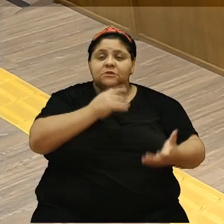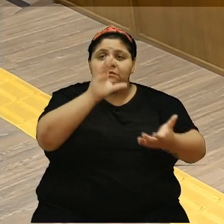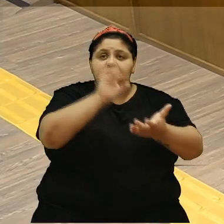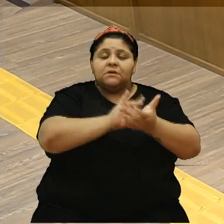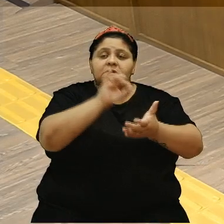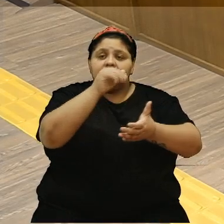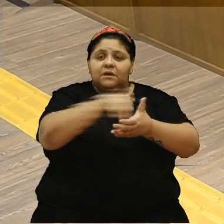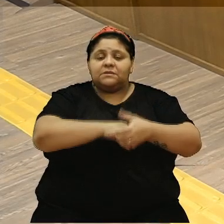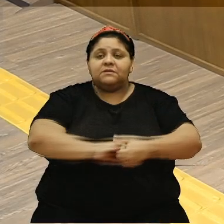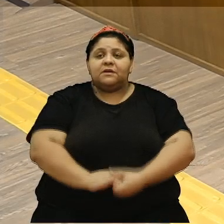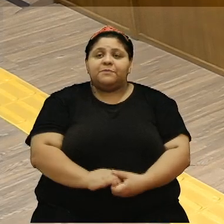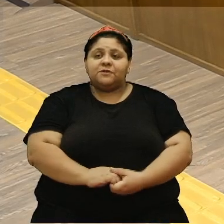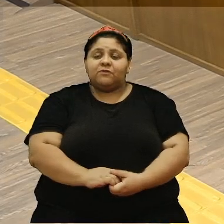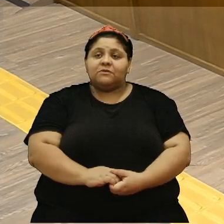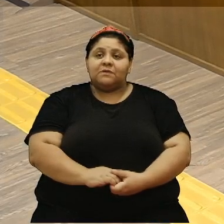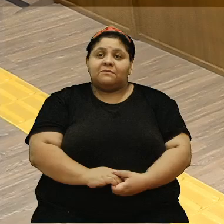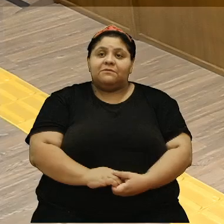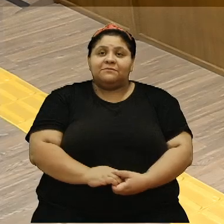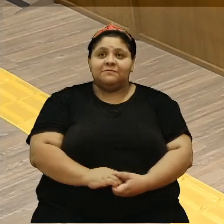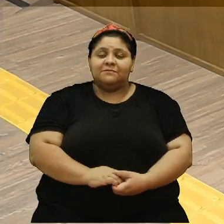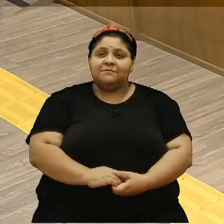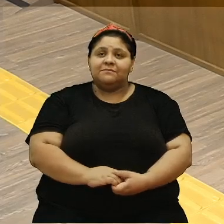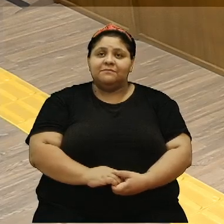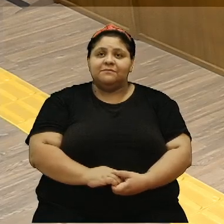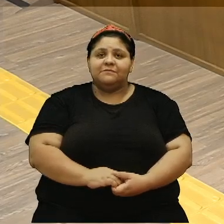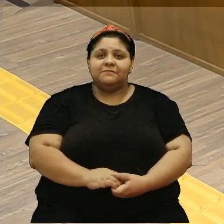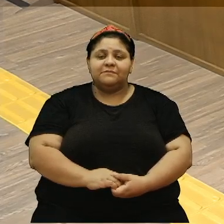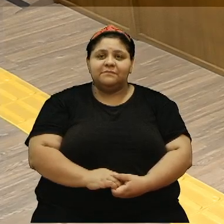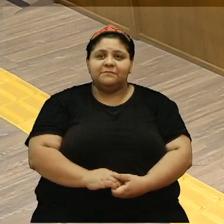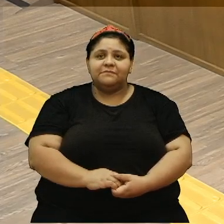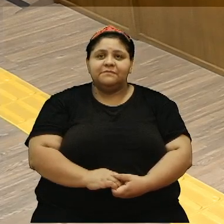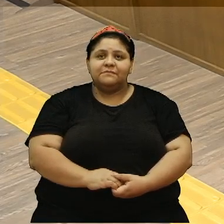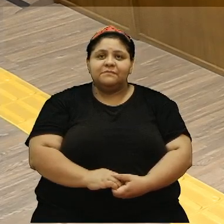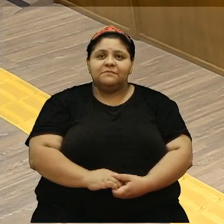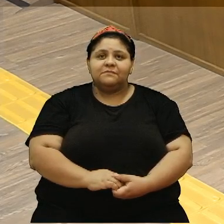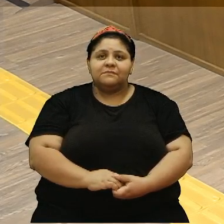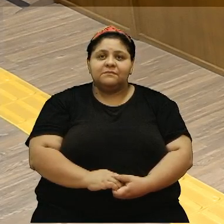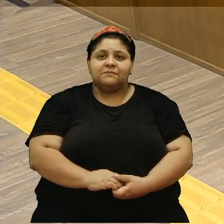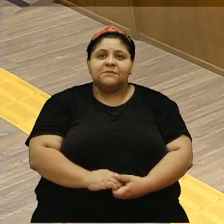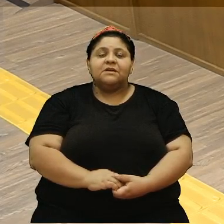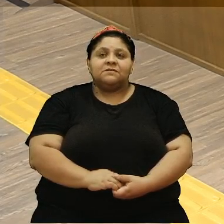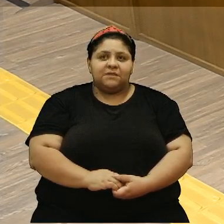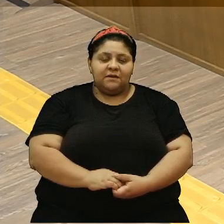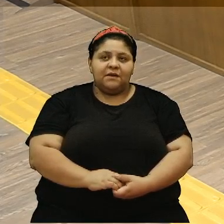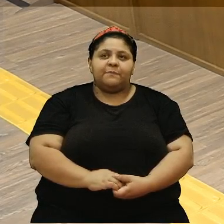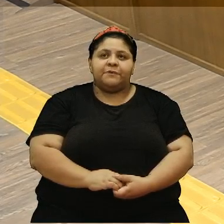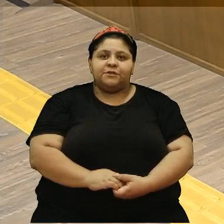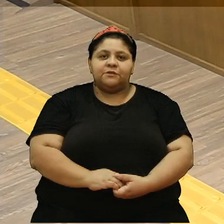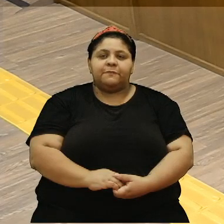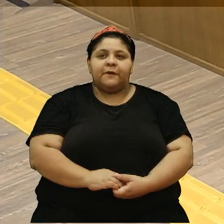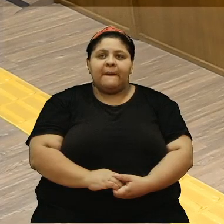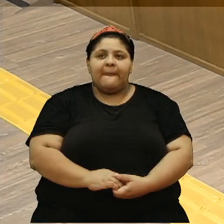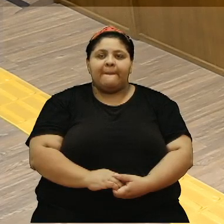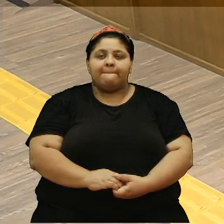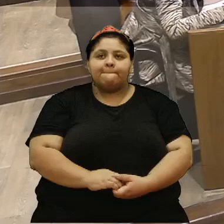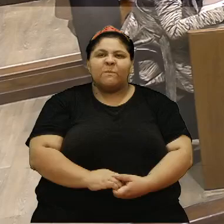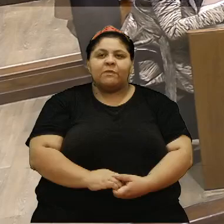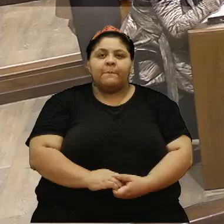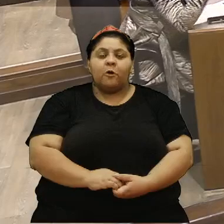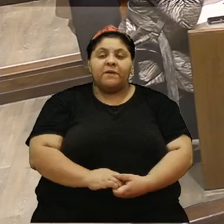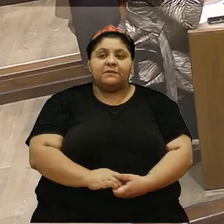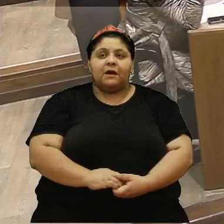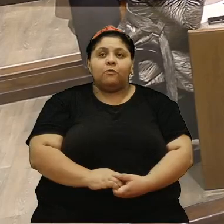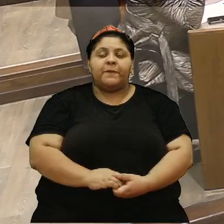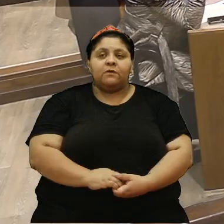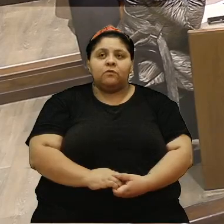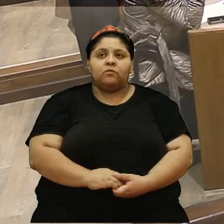seus votos. Vereador Caleb vota sim. Eu voto sim. Vereadora Estela vota sim. Voto sim. Vereador